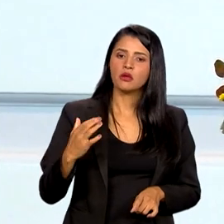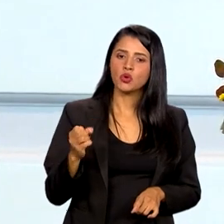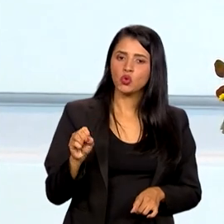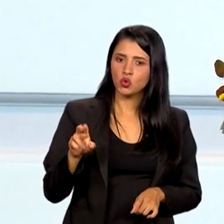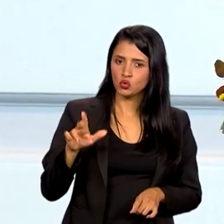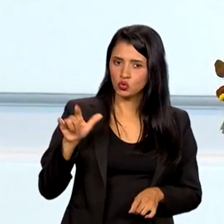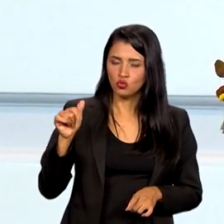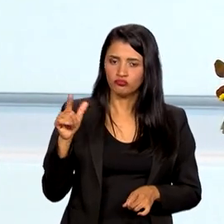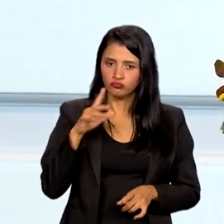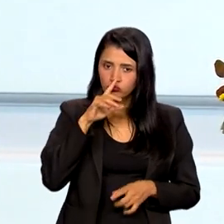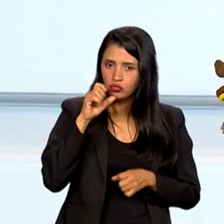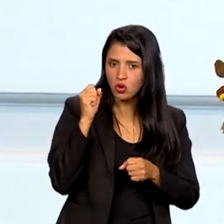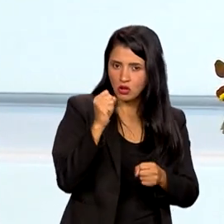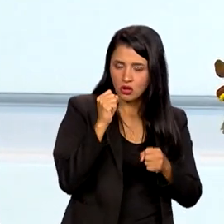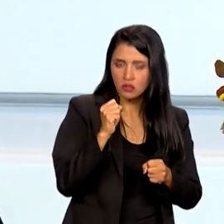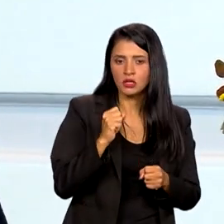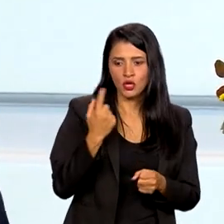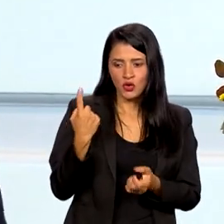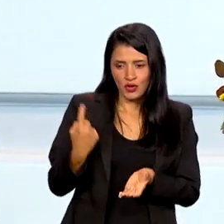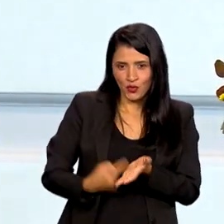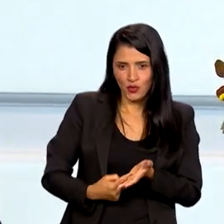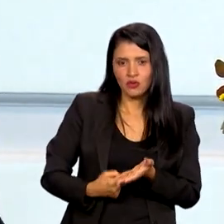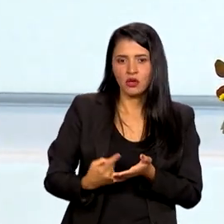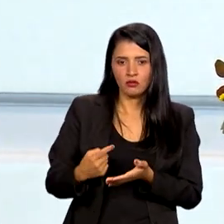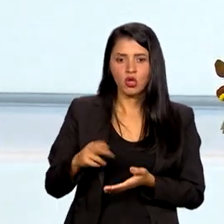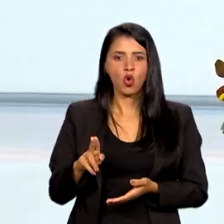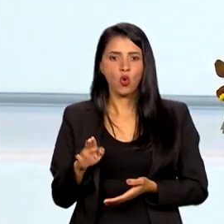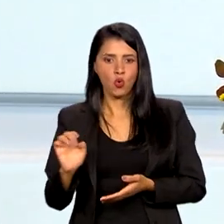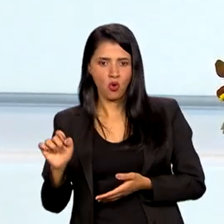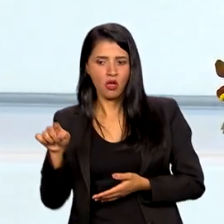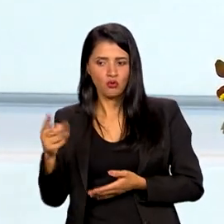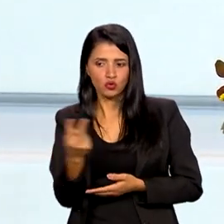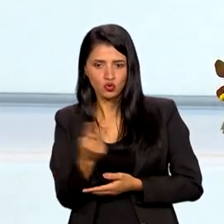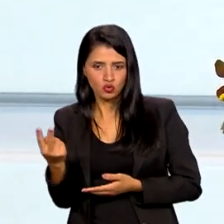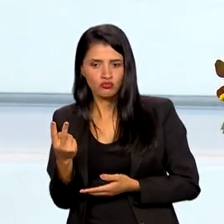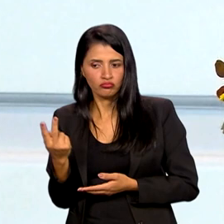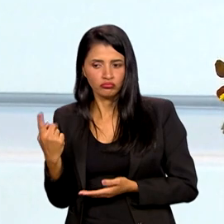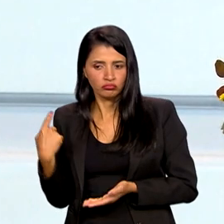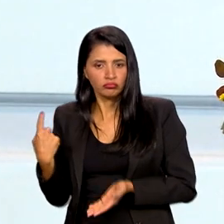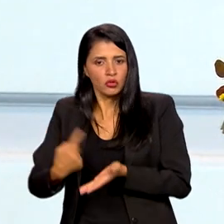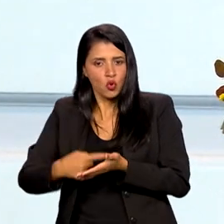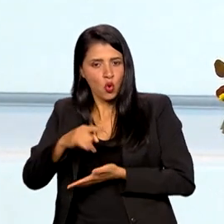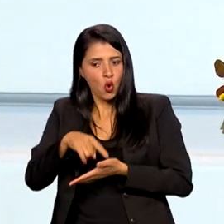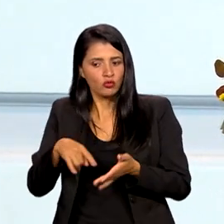e a União, o acordo com a União Europeia faria isso,